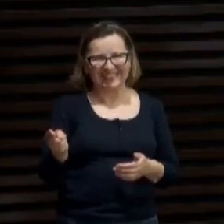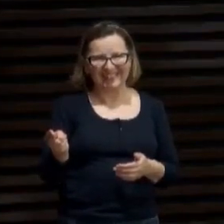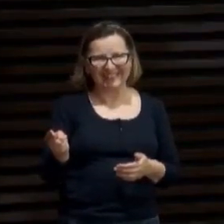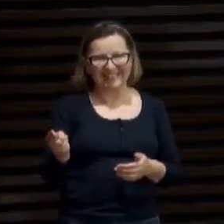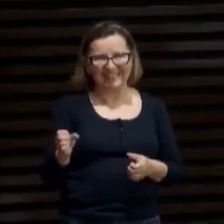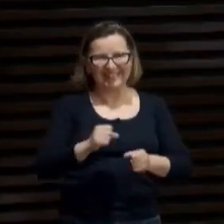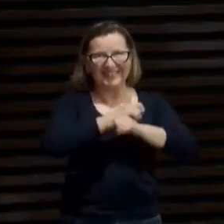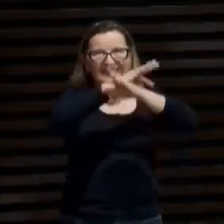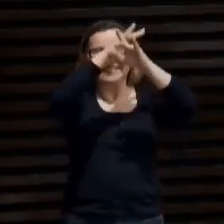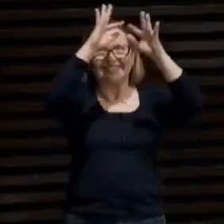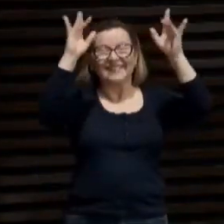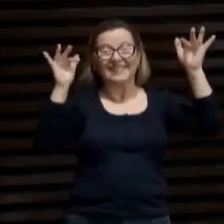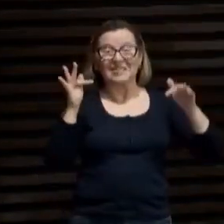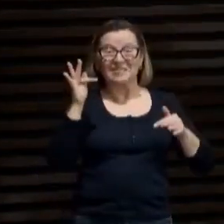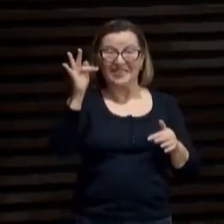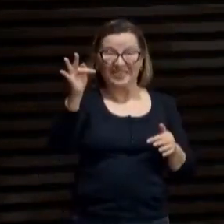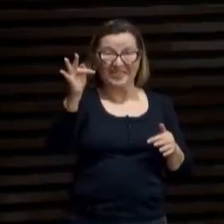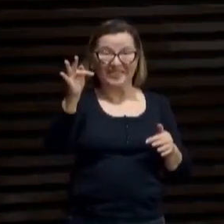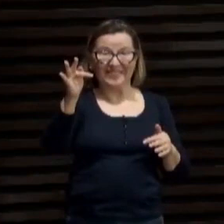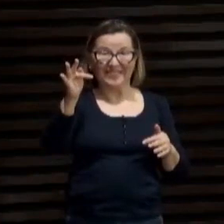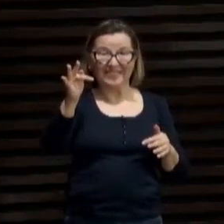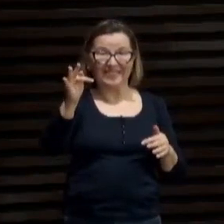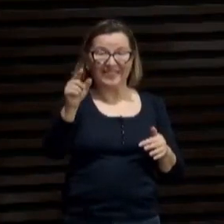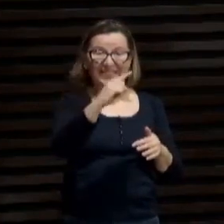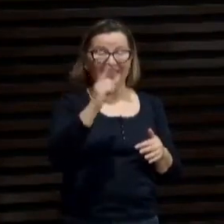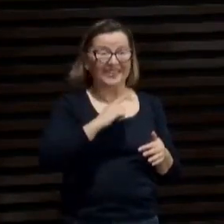Na glória do porvir, que é uma certeza.